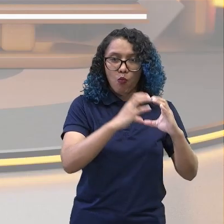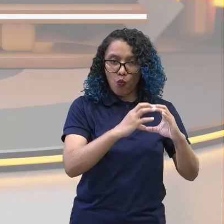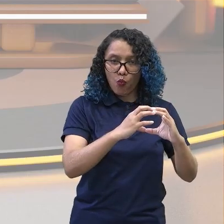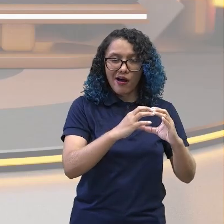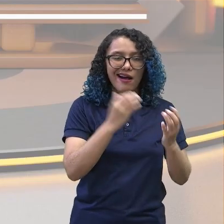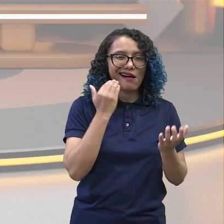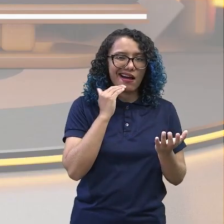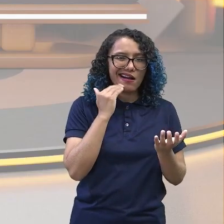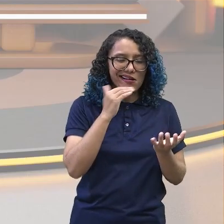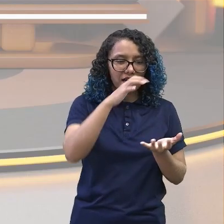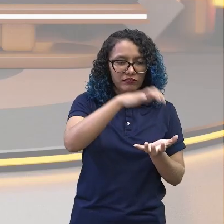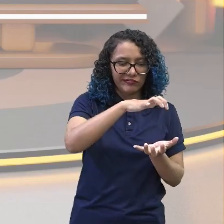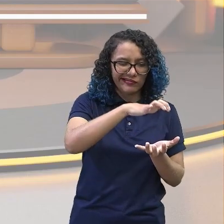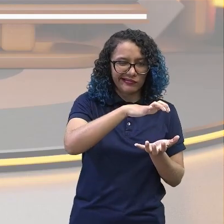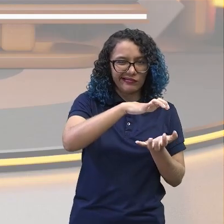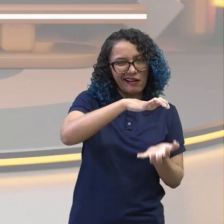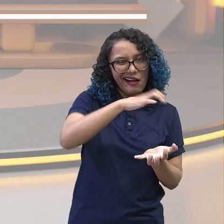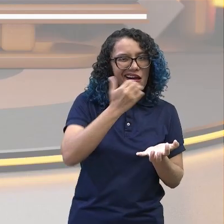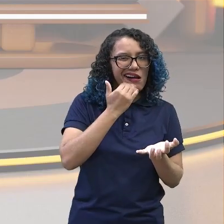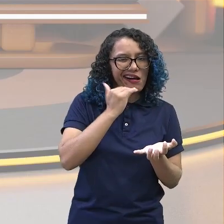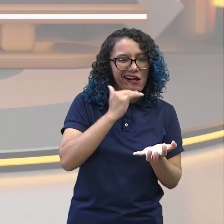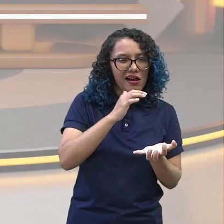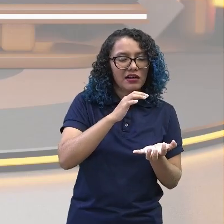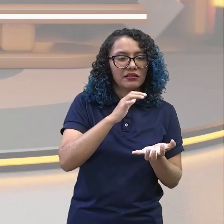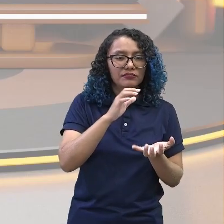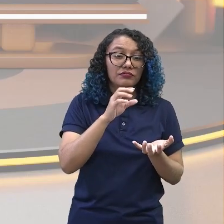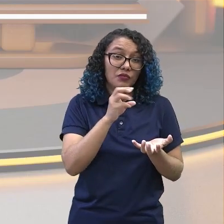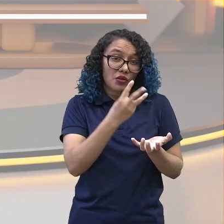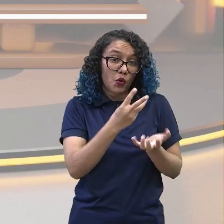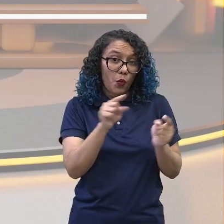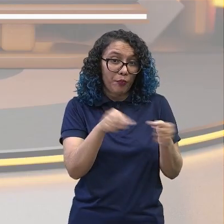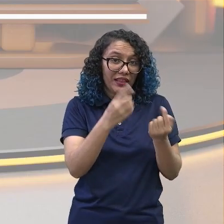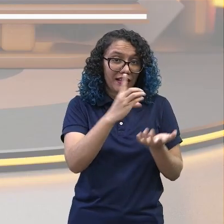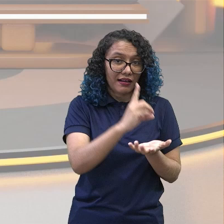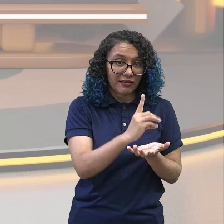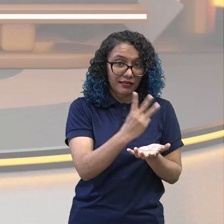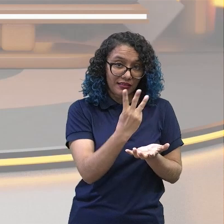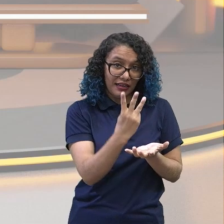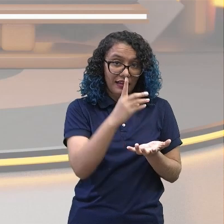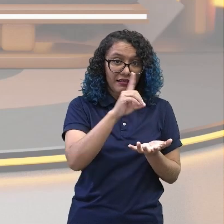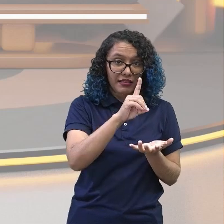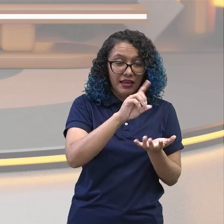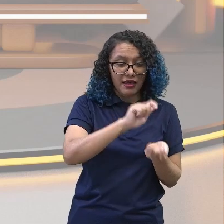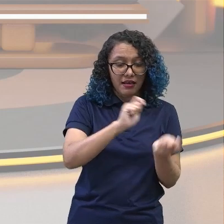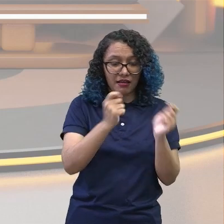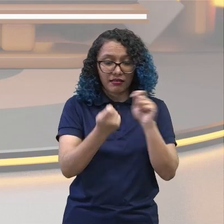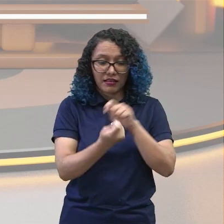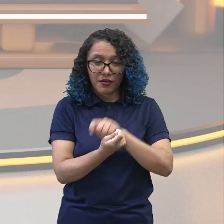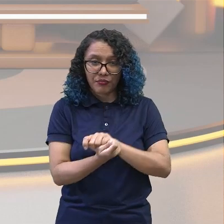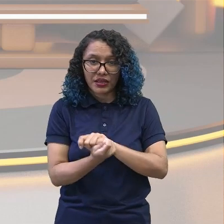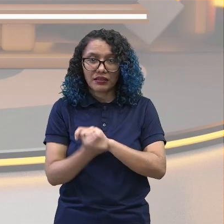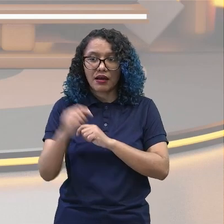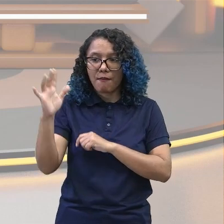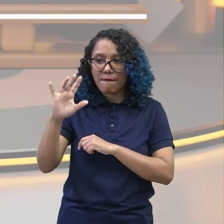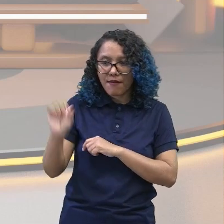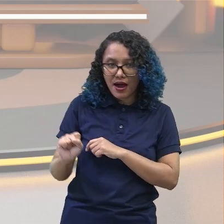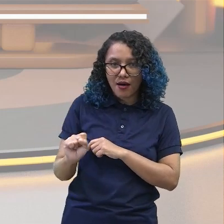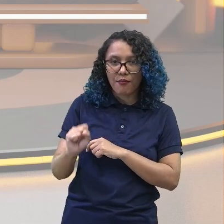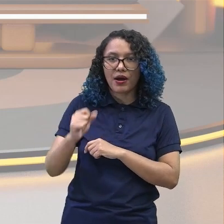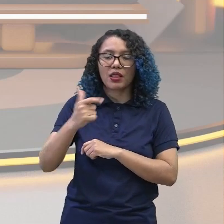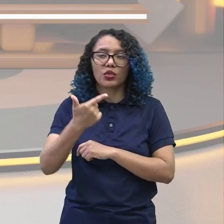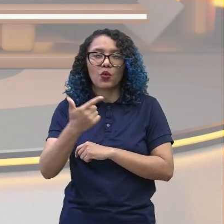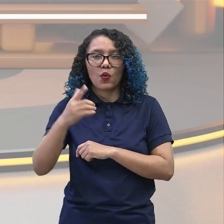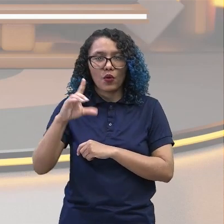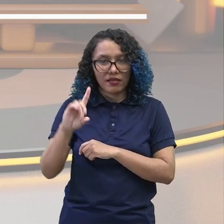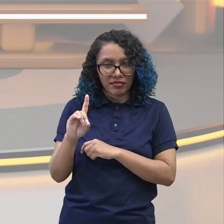polos achatados, que está num plano tridimensional, para uma superfície plana, que é um mapa, e para um plano